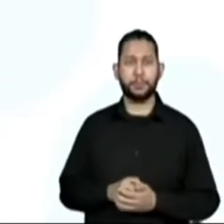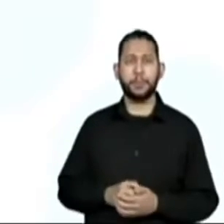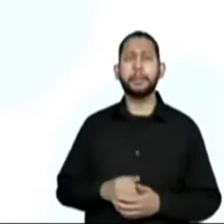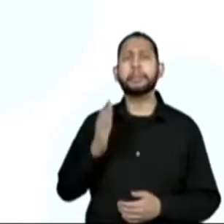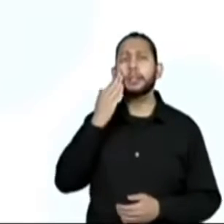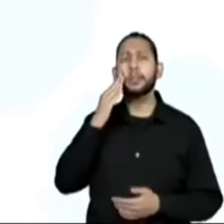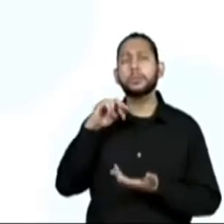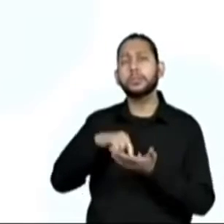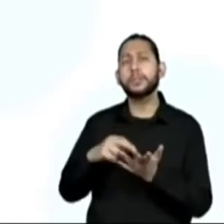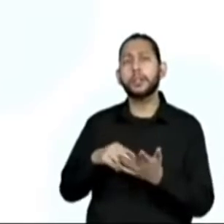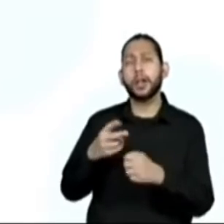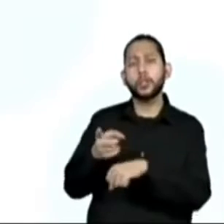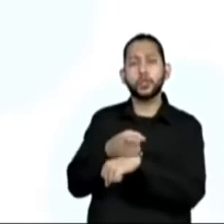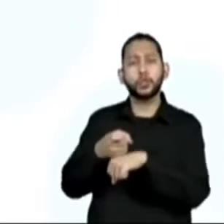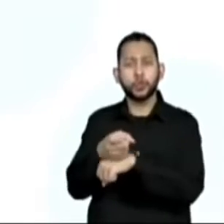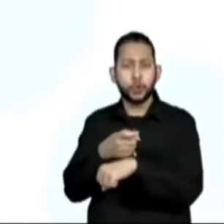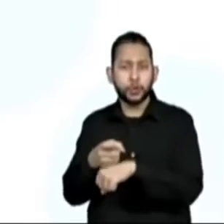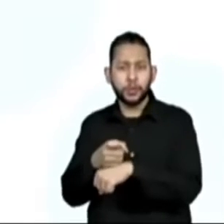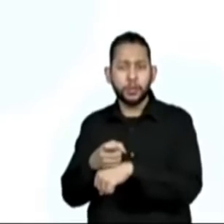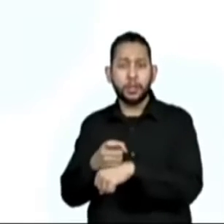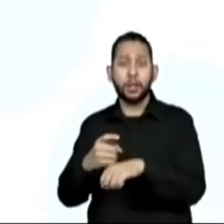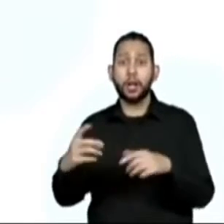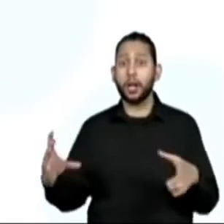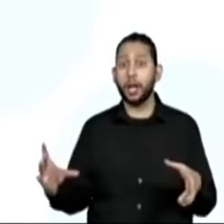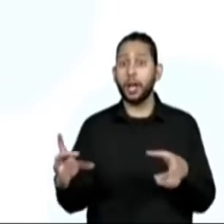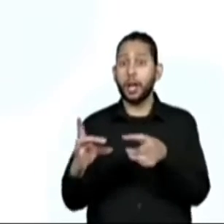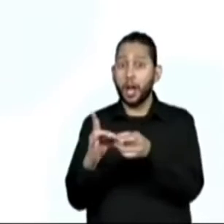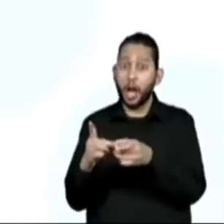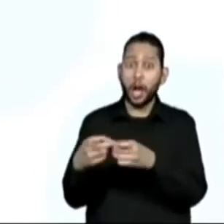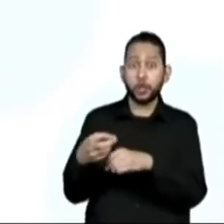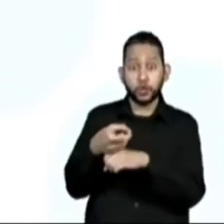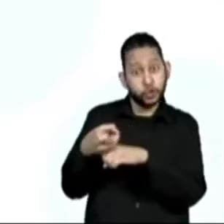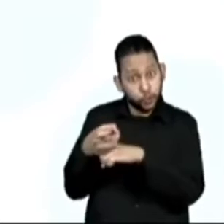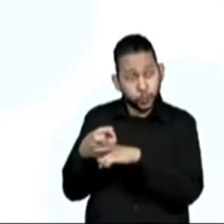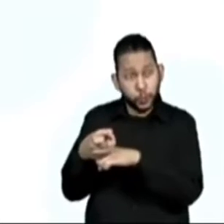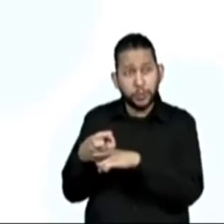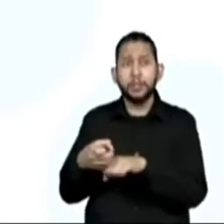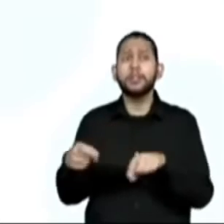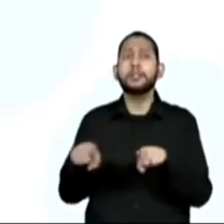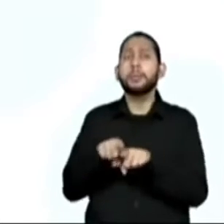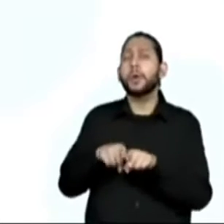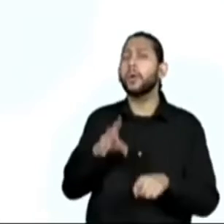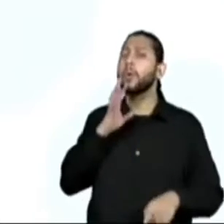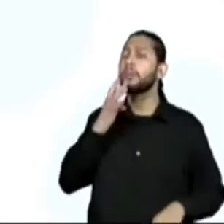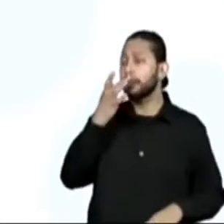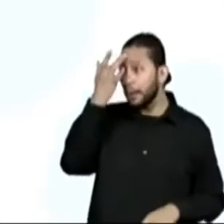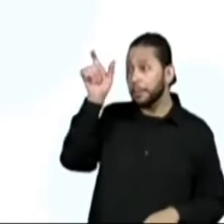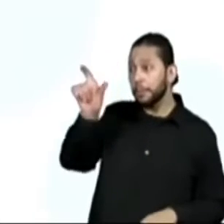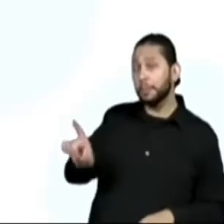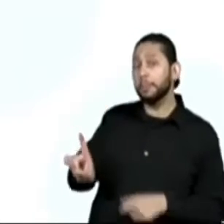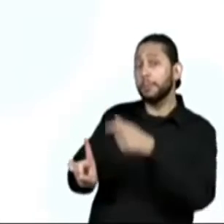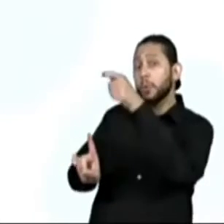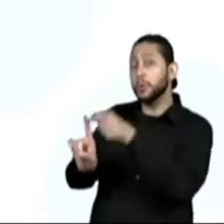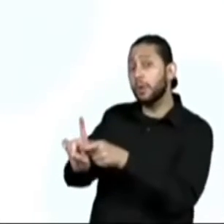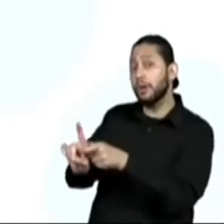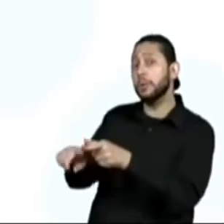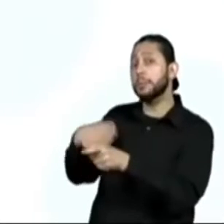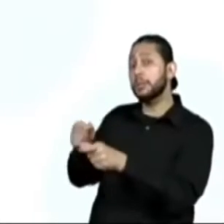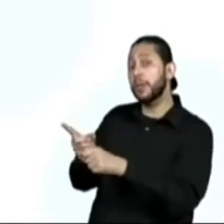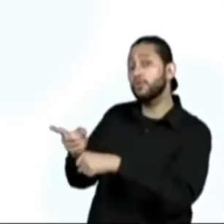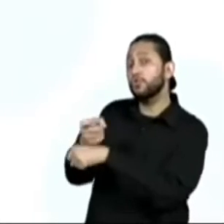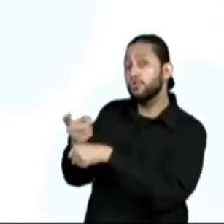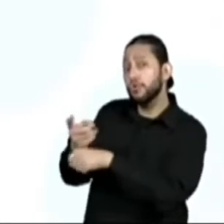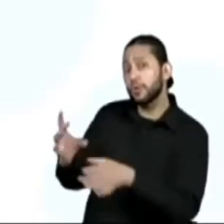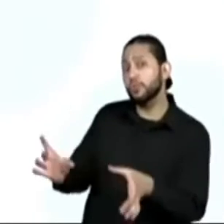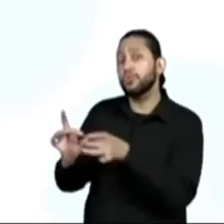locuções adjetivas para a caracterização de personagens e ambientes, na leitura de diferentes textos, como